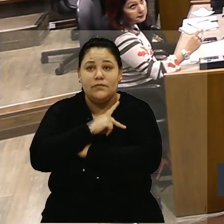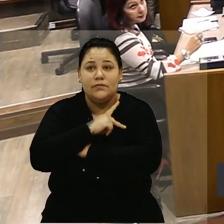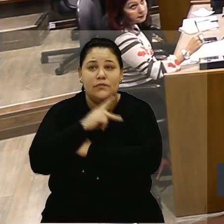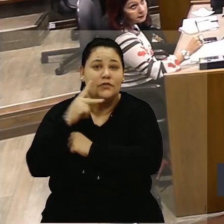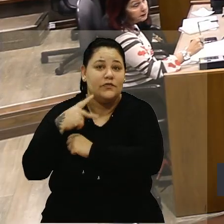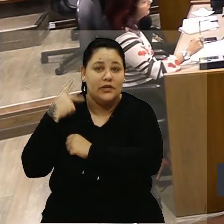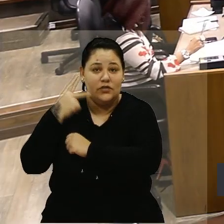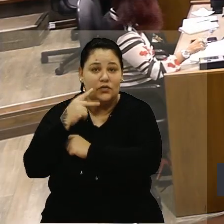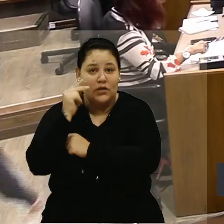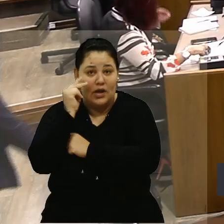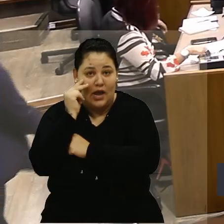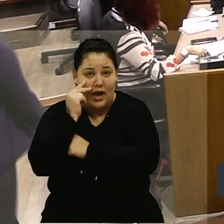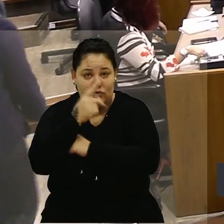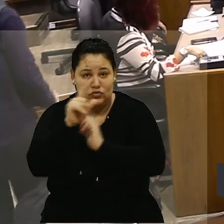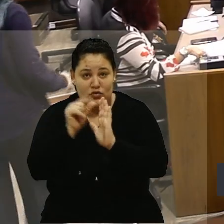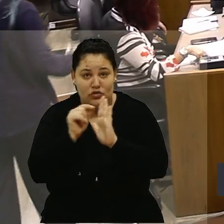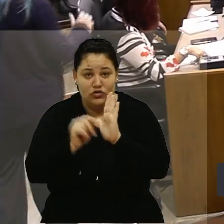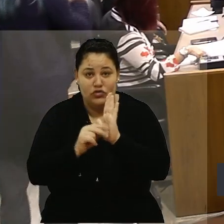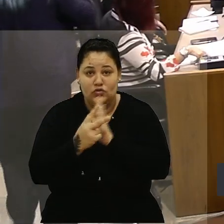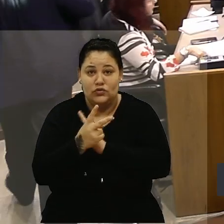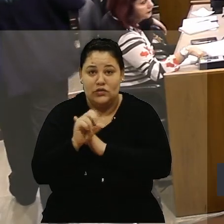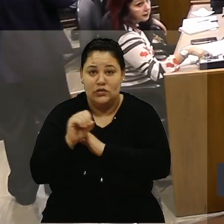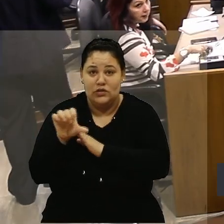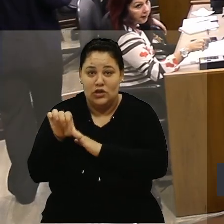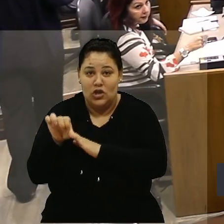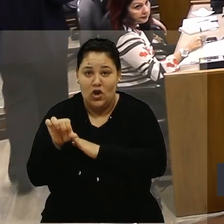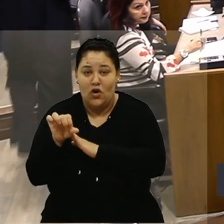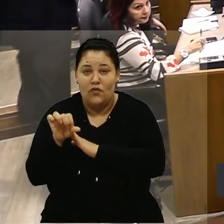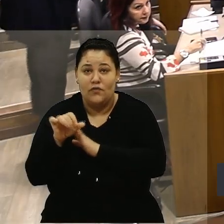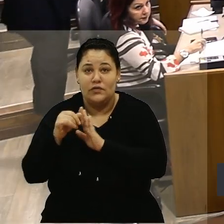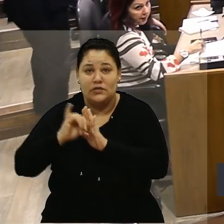artigo 209 do nosso regimento, no inciso 4º, ele é à